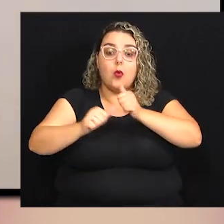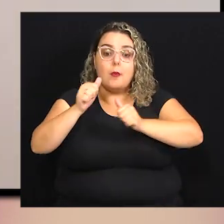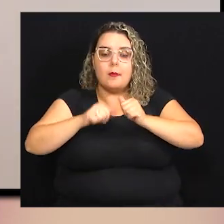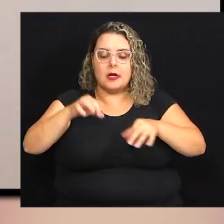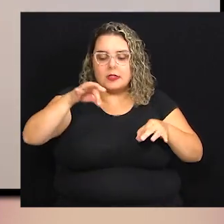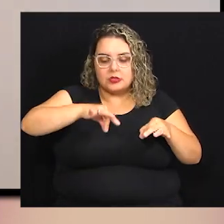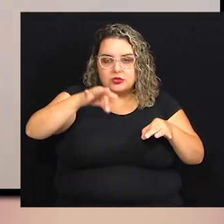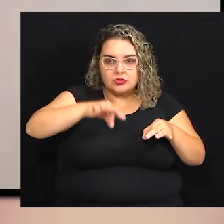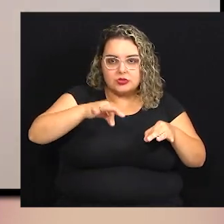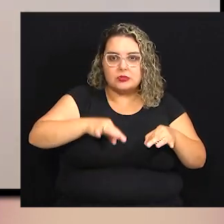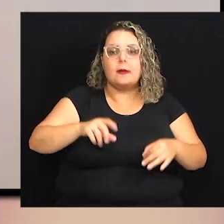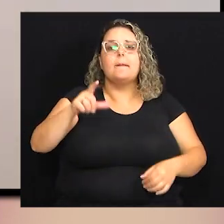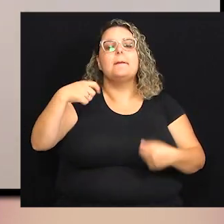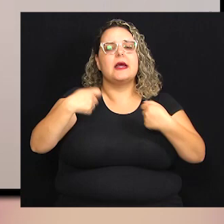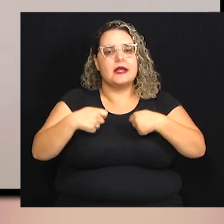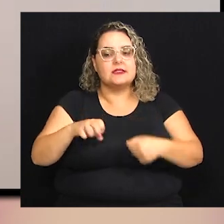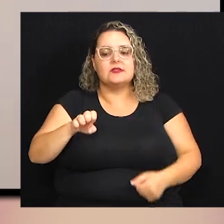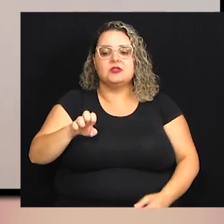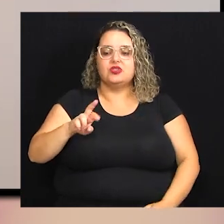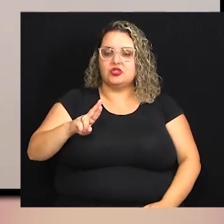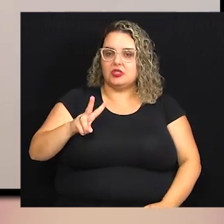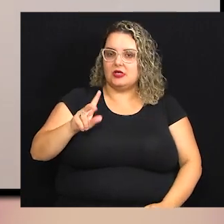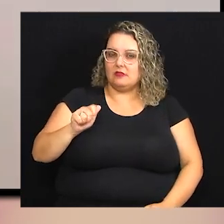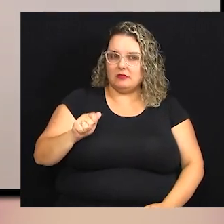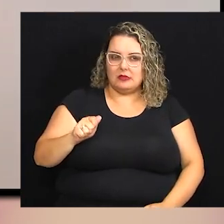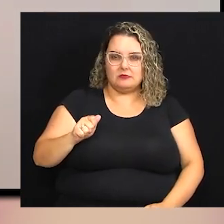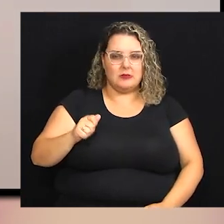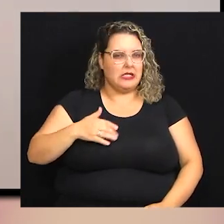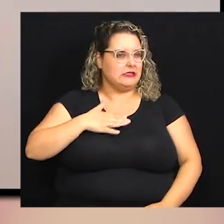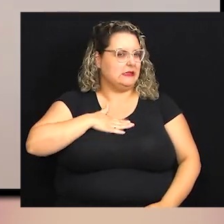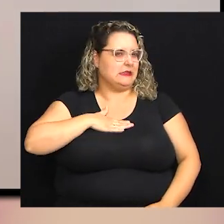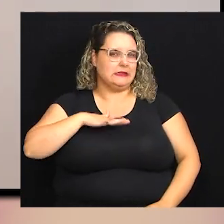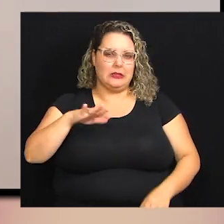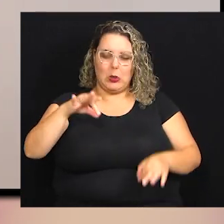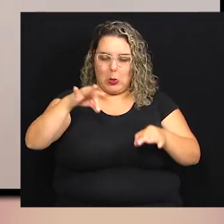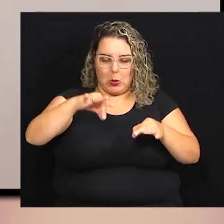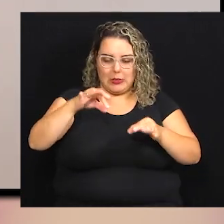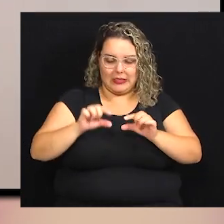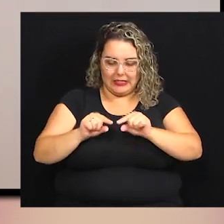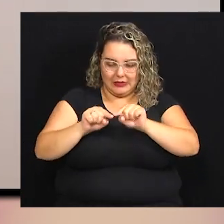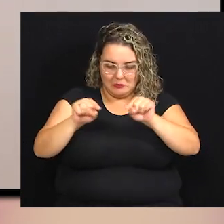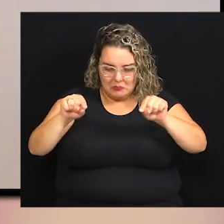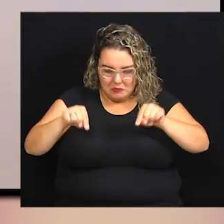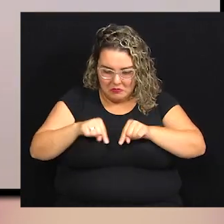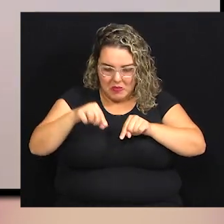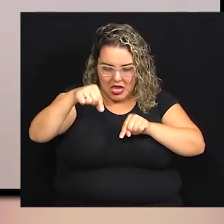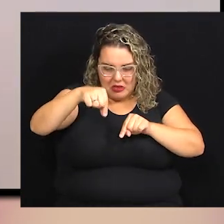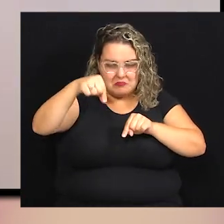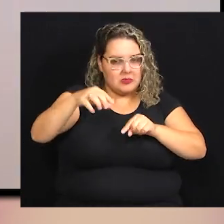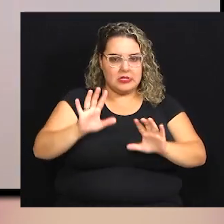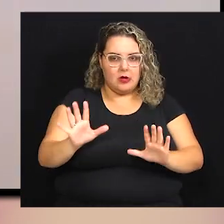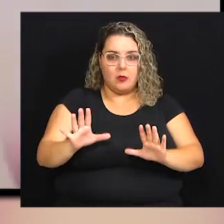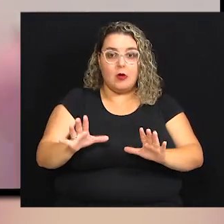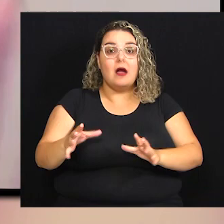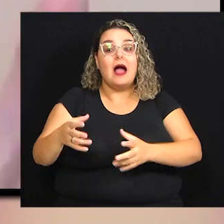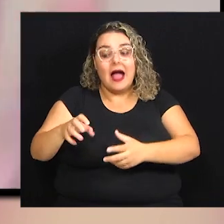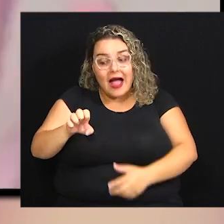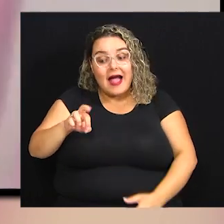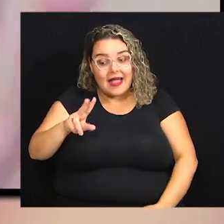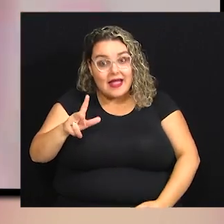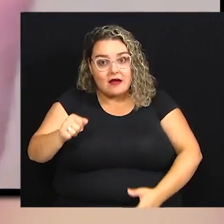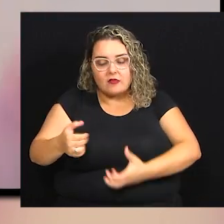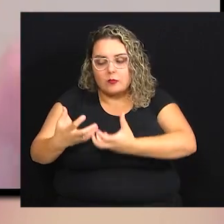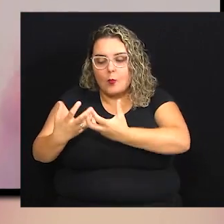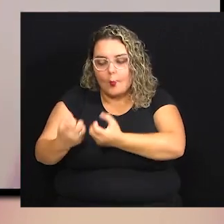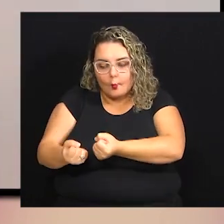chá tem que ser de ervas, não gosto de saquinho, tá? De pacotinho, eu gosto que seja